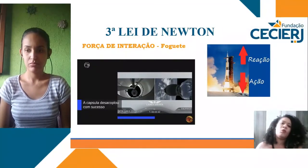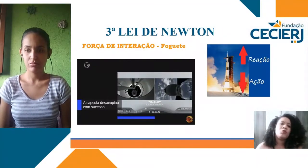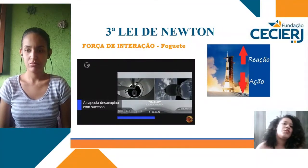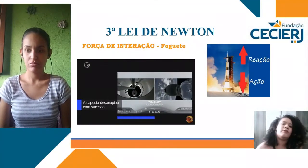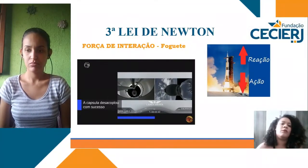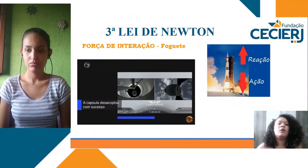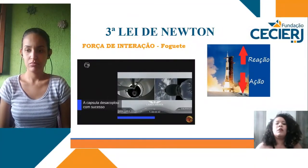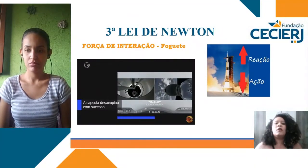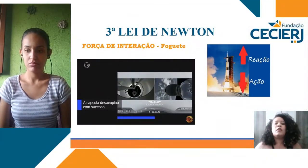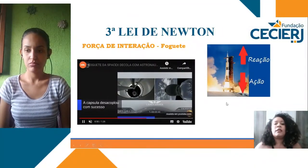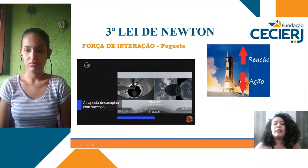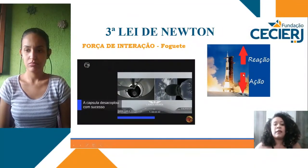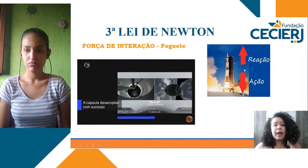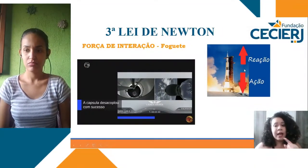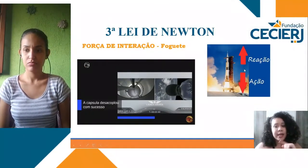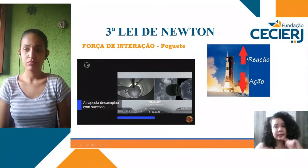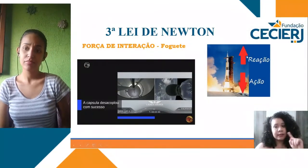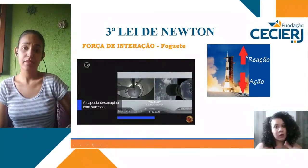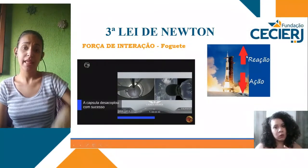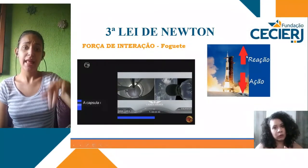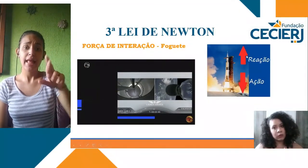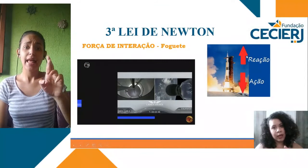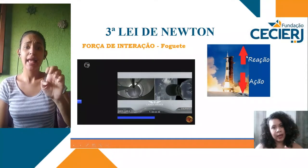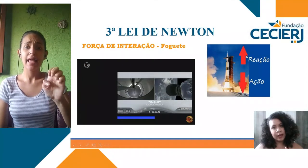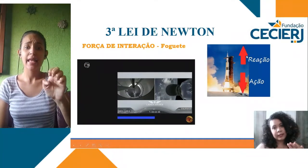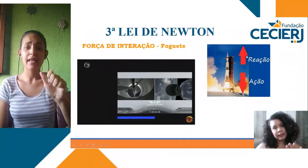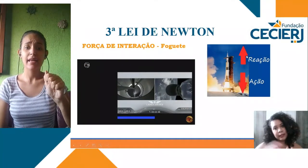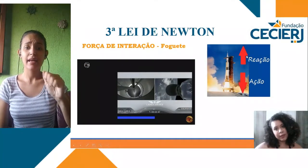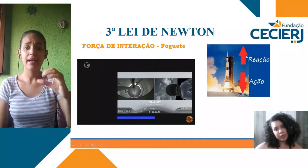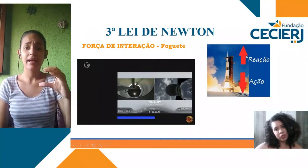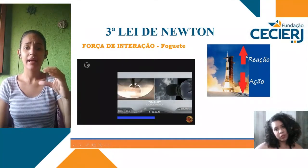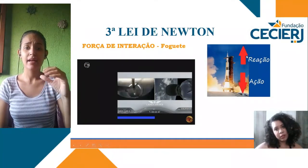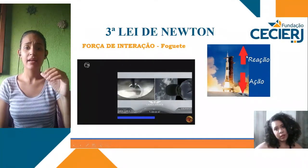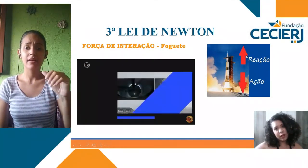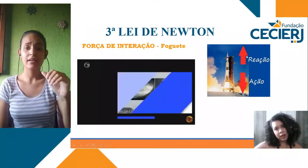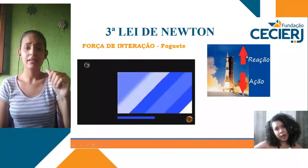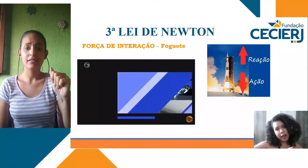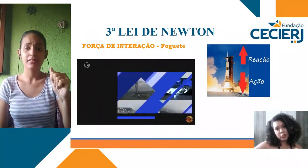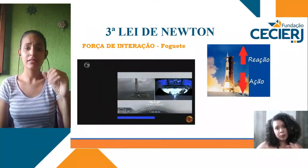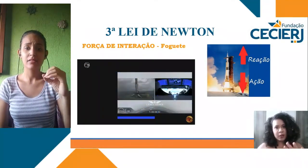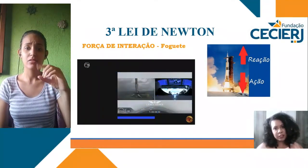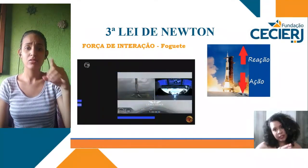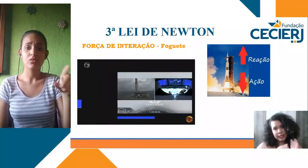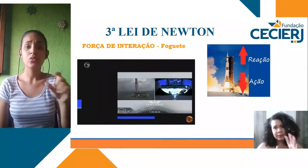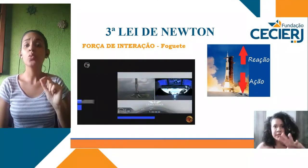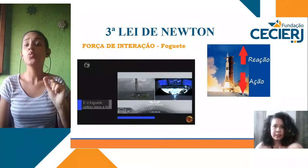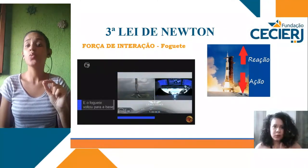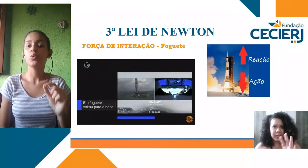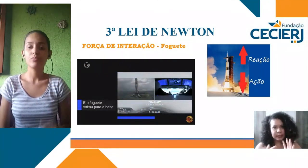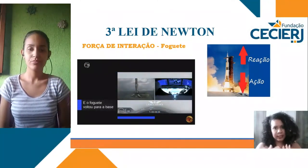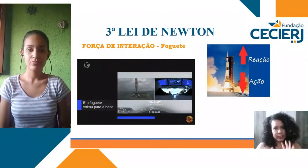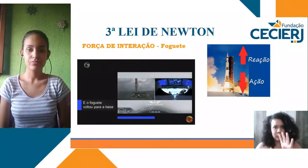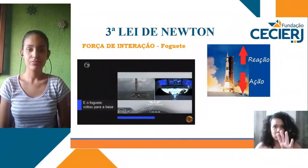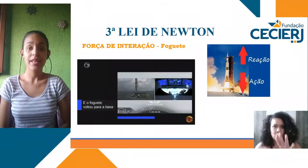litros de combustível. E a reação é exatamente a resposta dessa